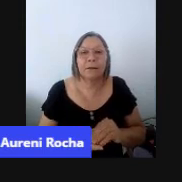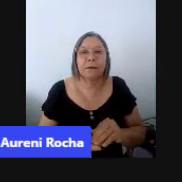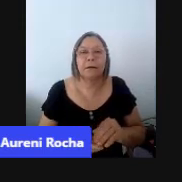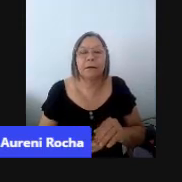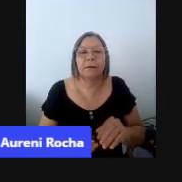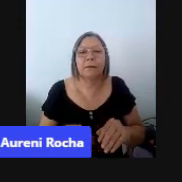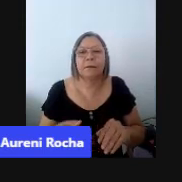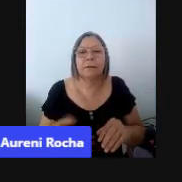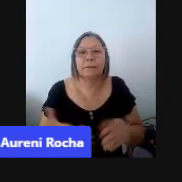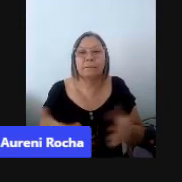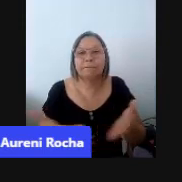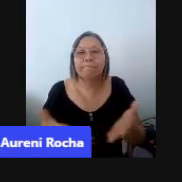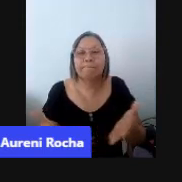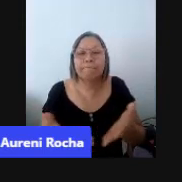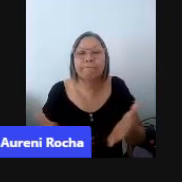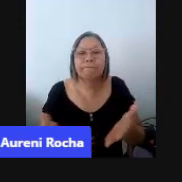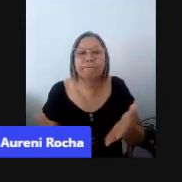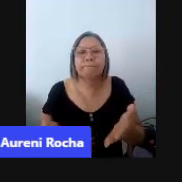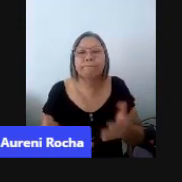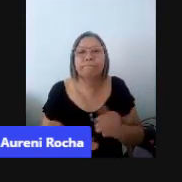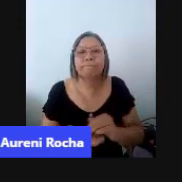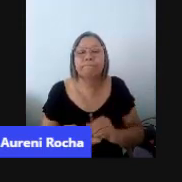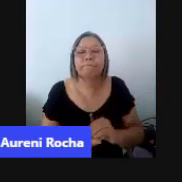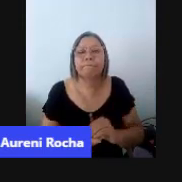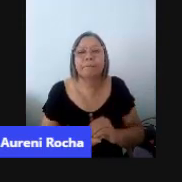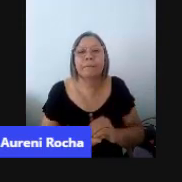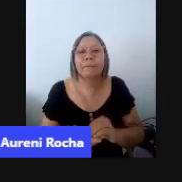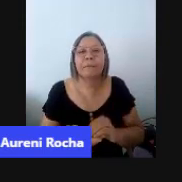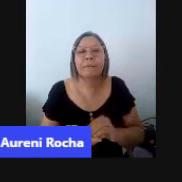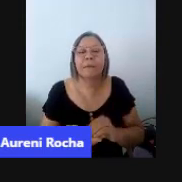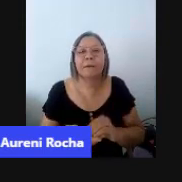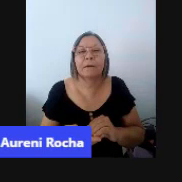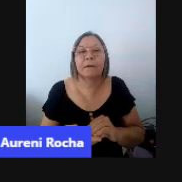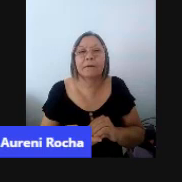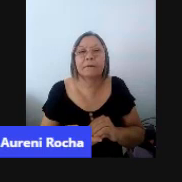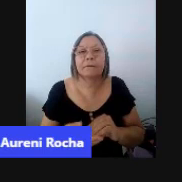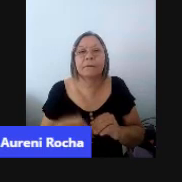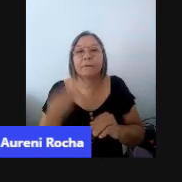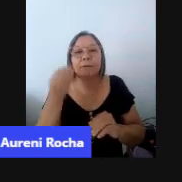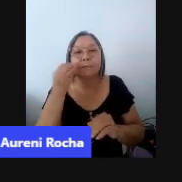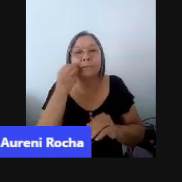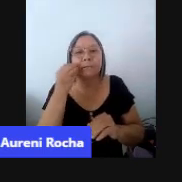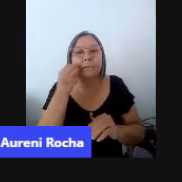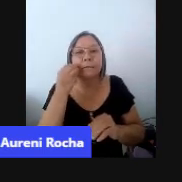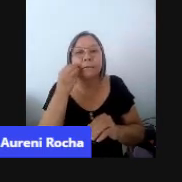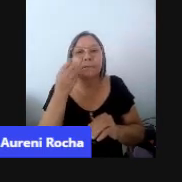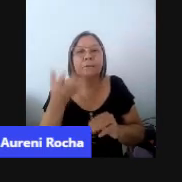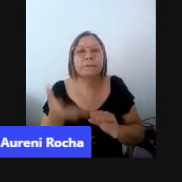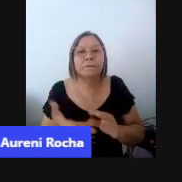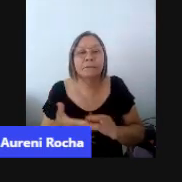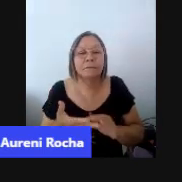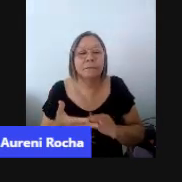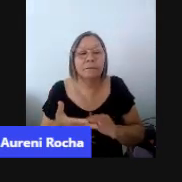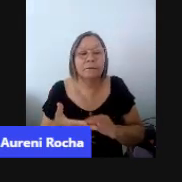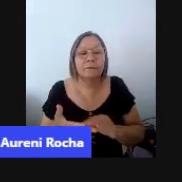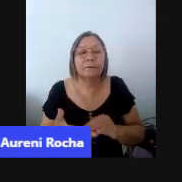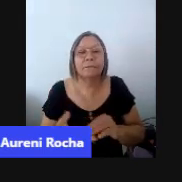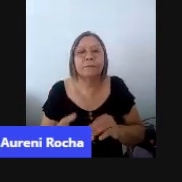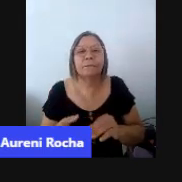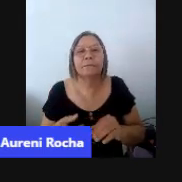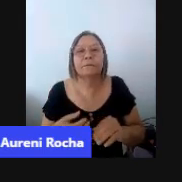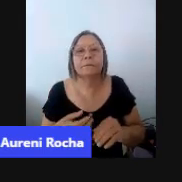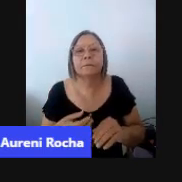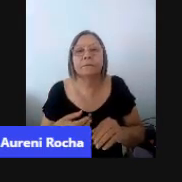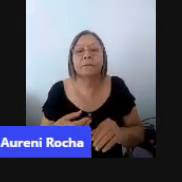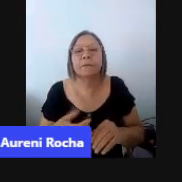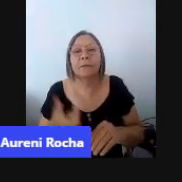fragmentos para tentar salvar o tatu canastra, se ter certeza que